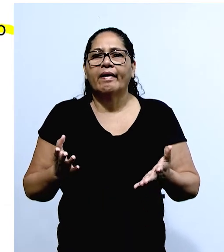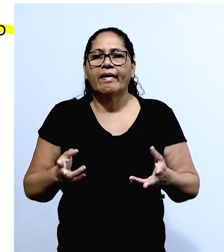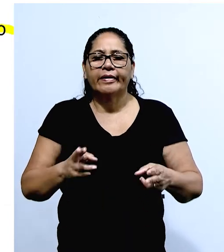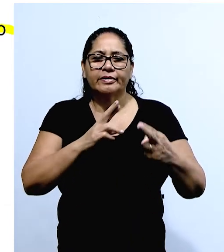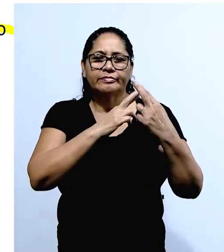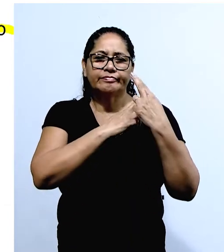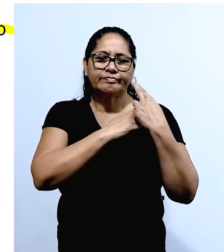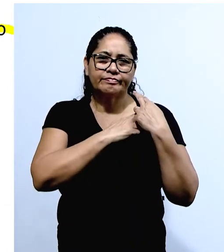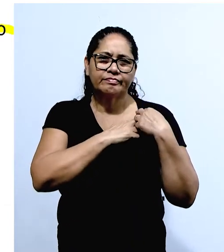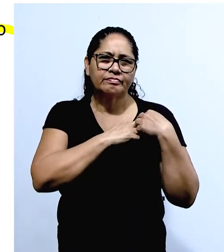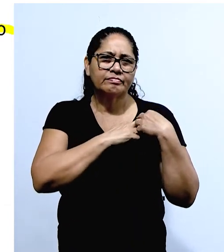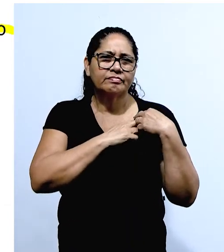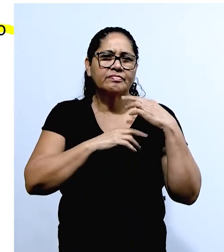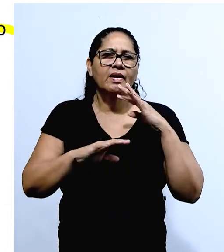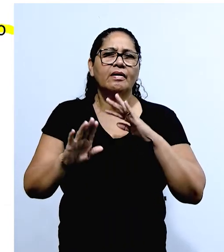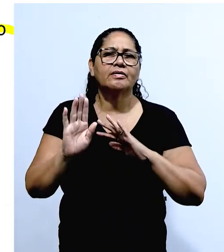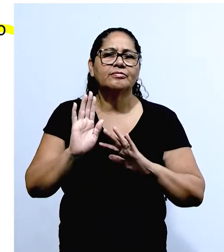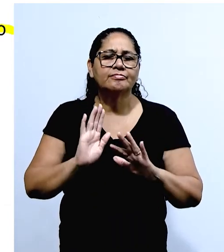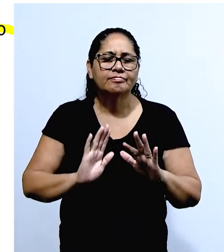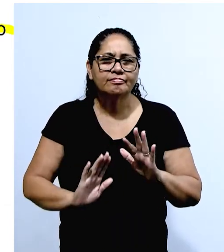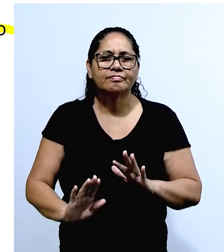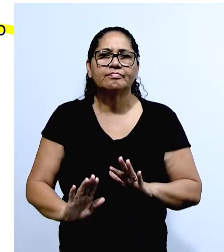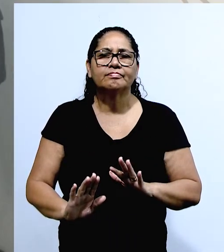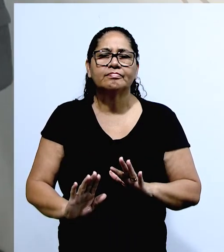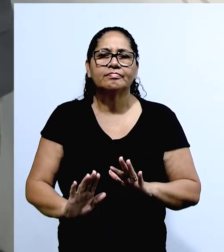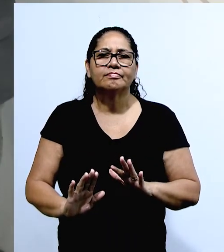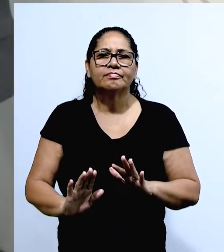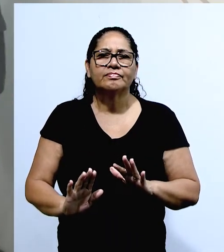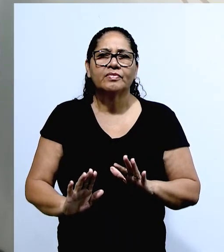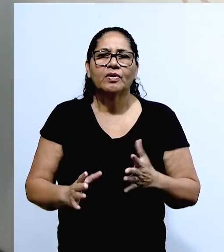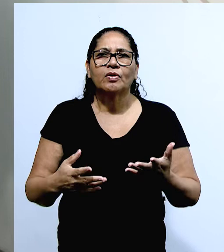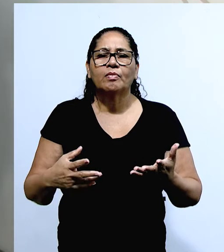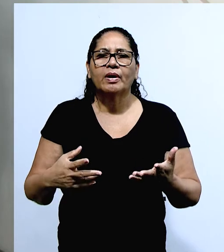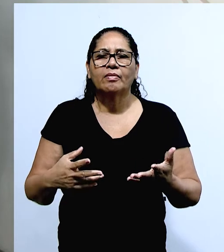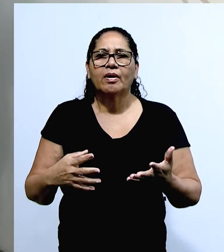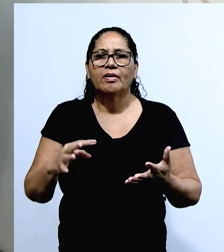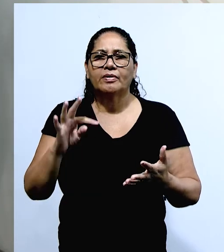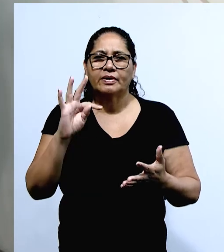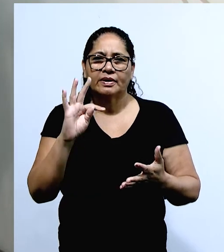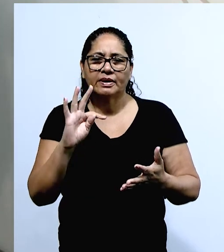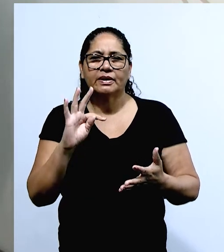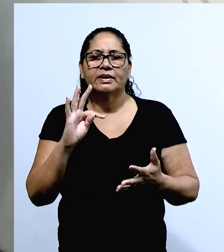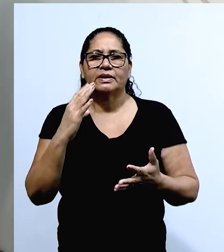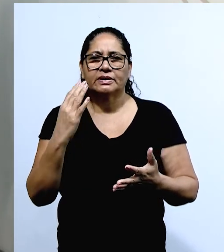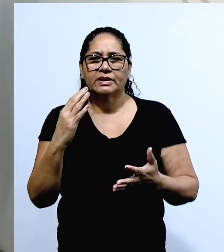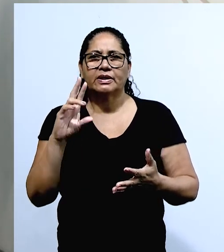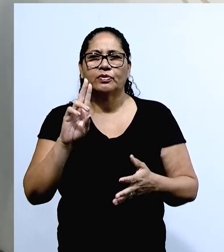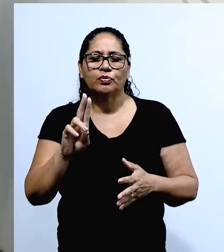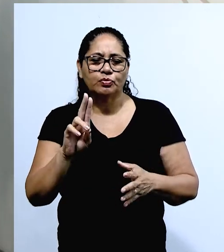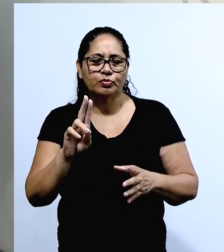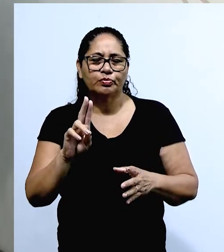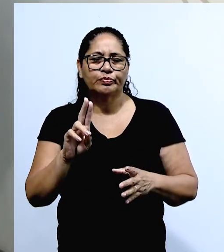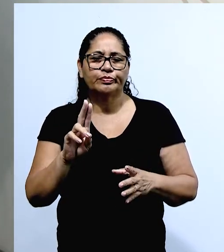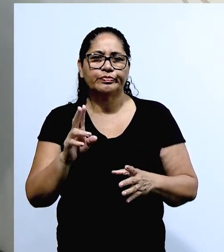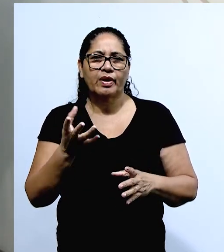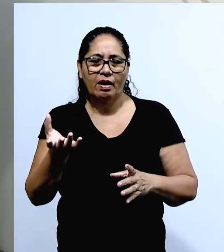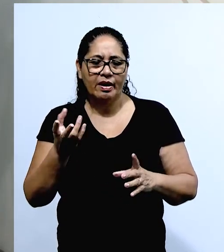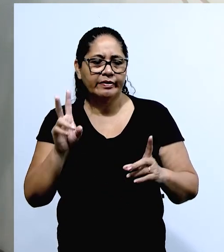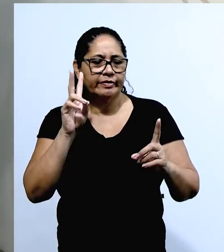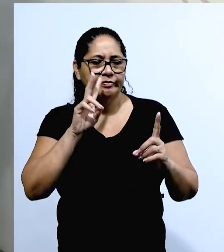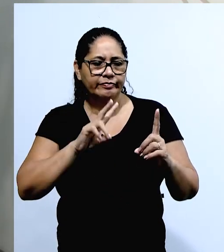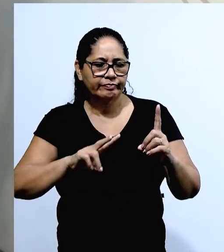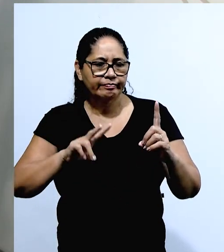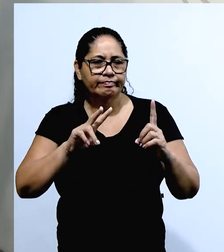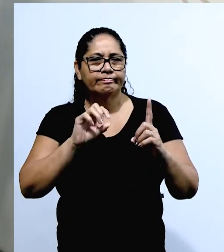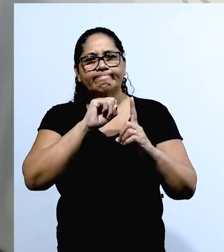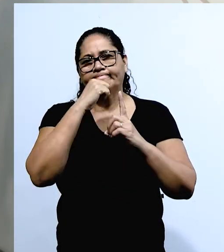e responsável. Então aqui é a maneira com a qual o próprio TCU quer ser visto pela sociedade,